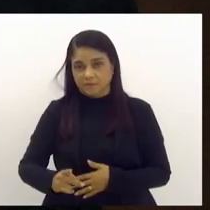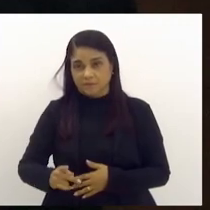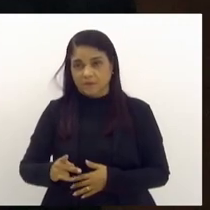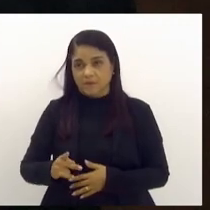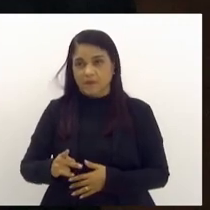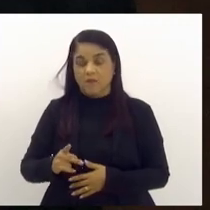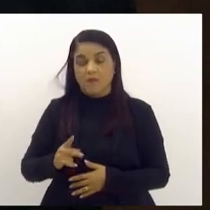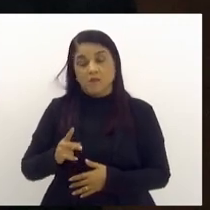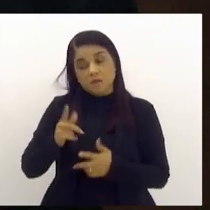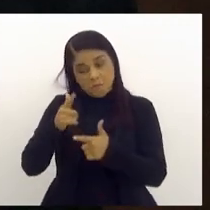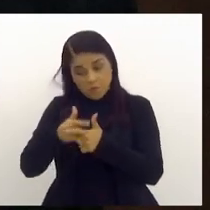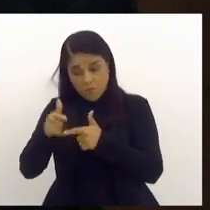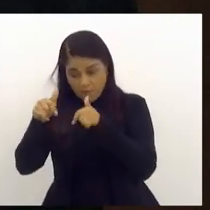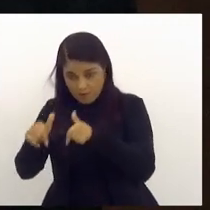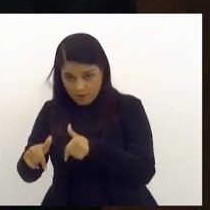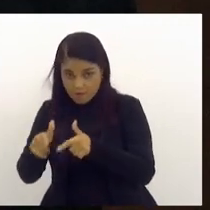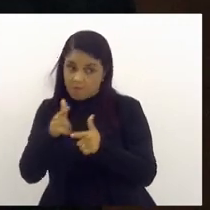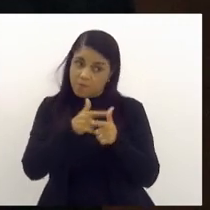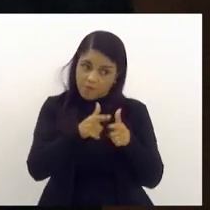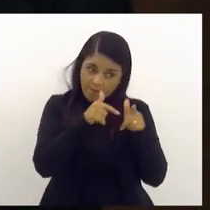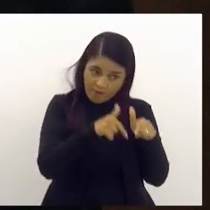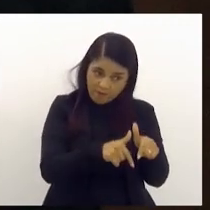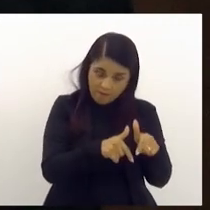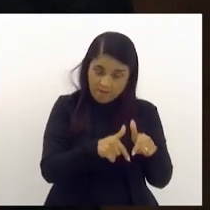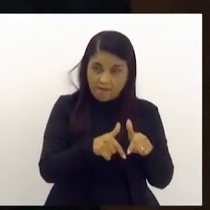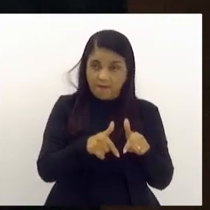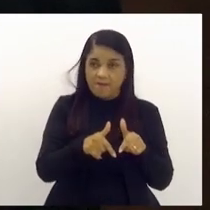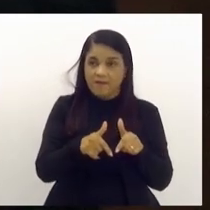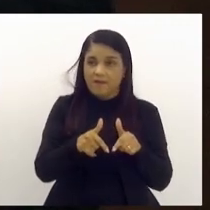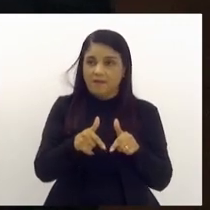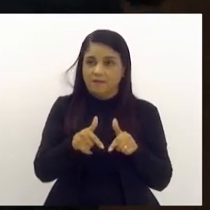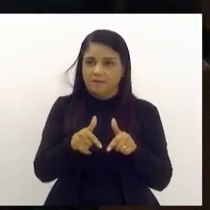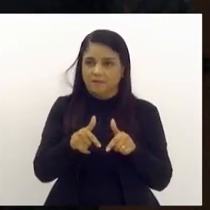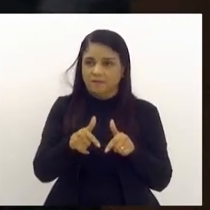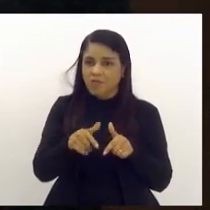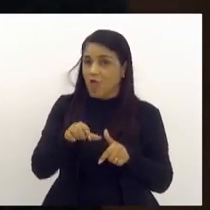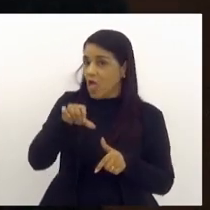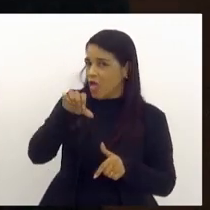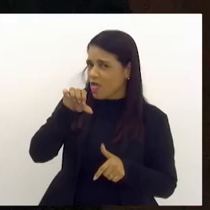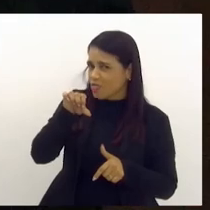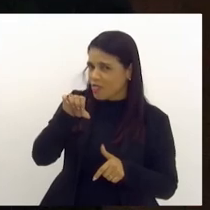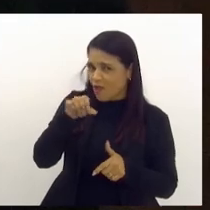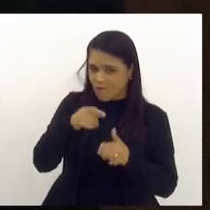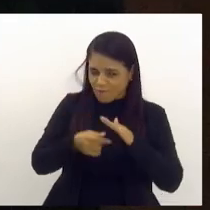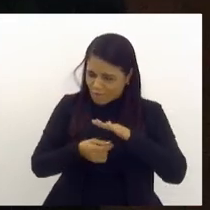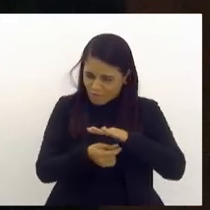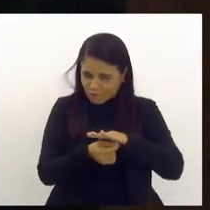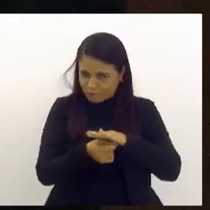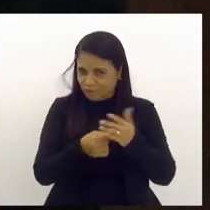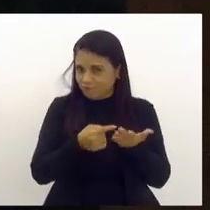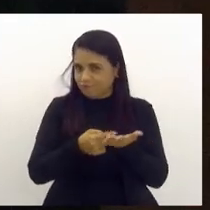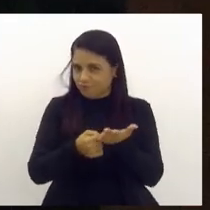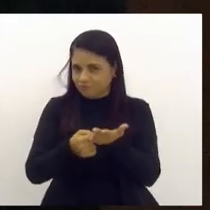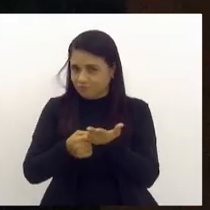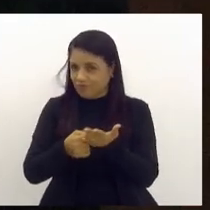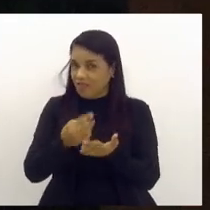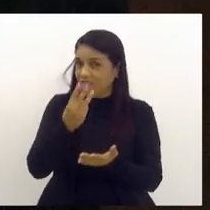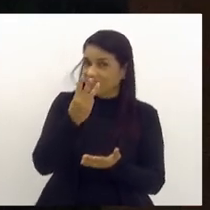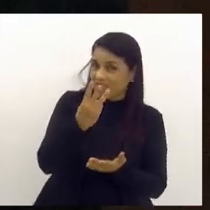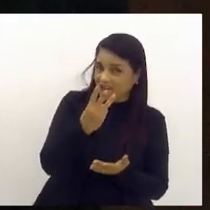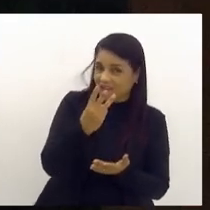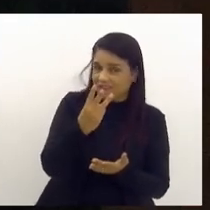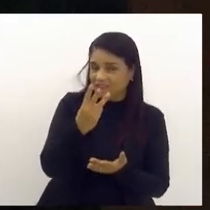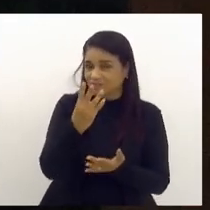cai lá, cai cá. A gente tinha tratado, não 9 fundos, a gente tinha tratado 3 ou 4.